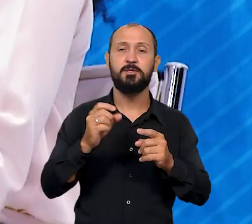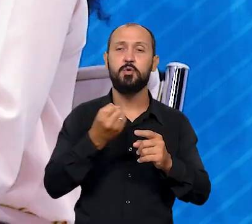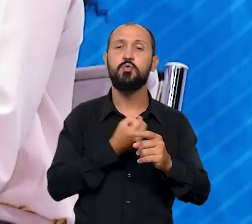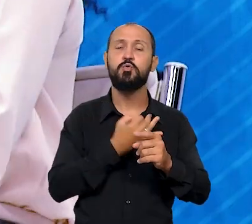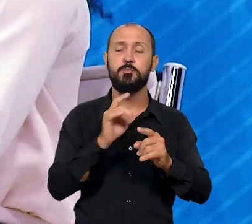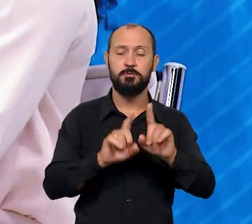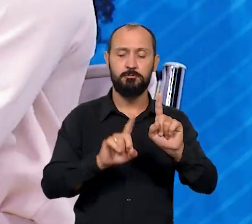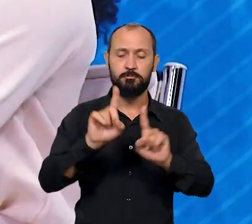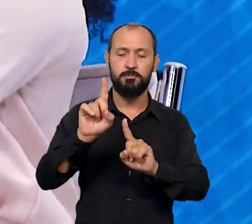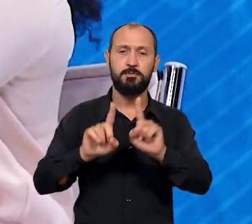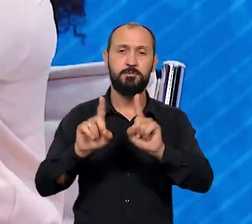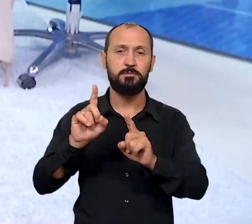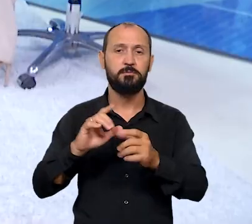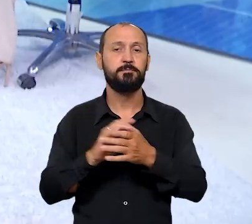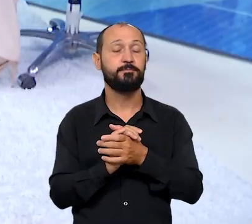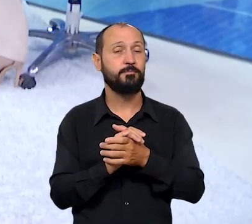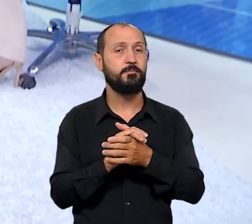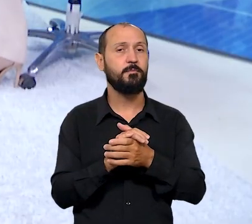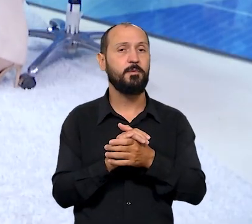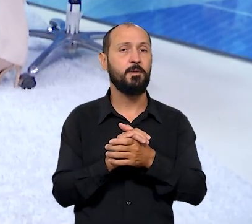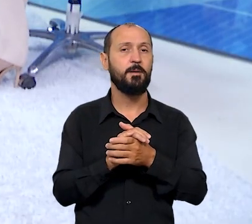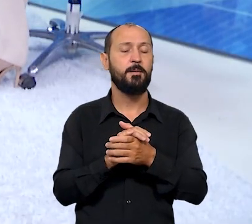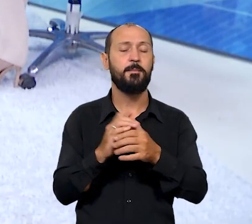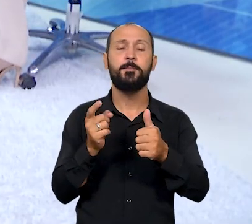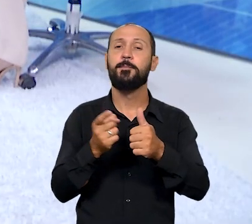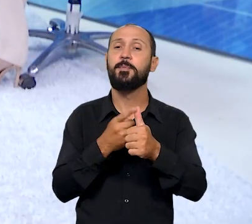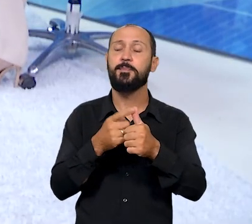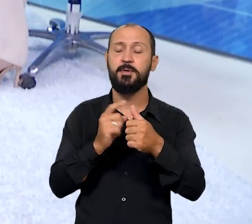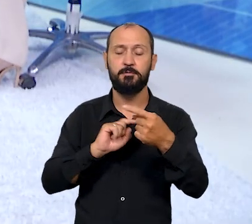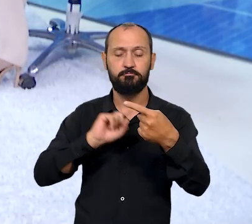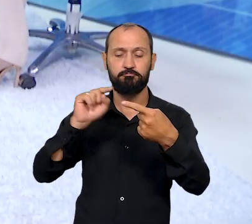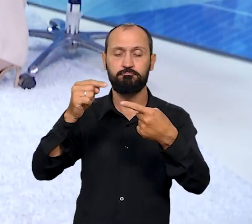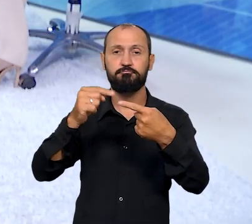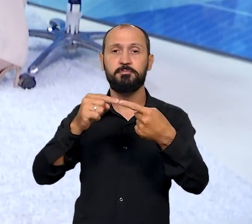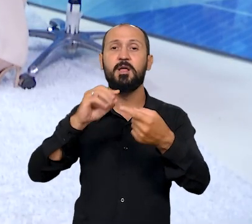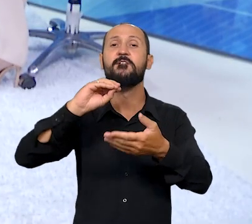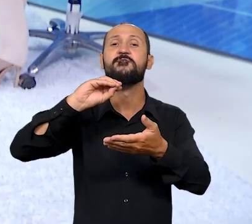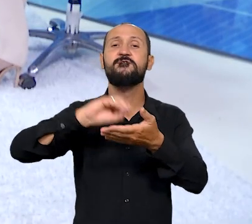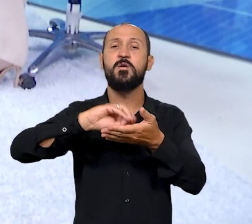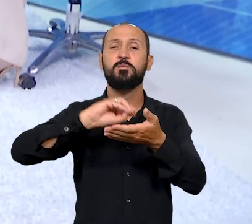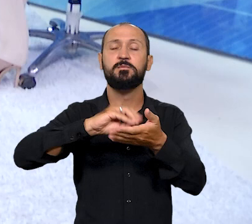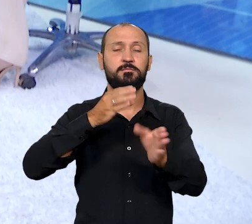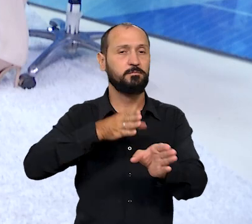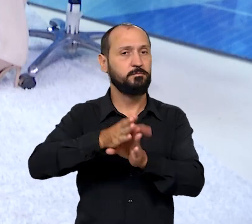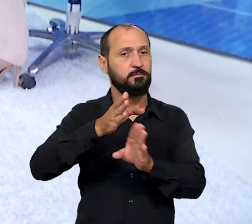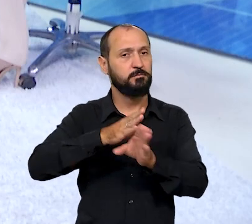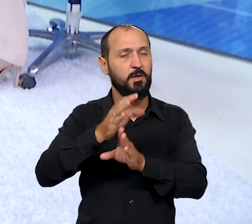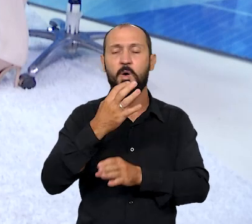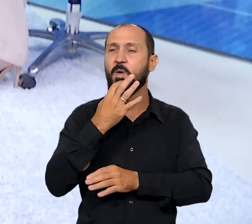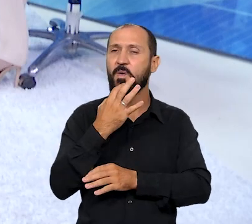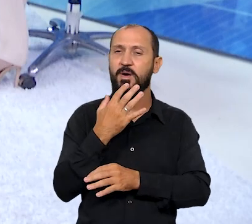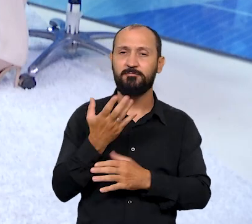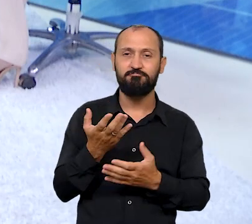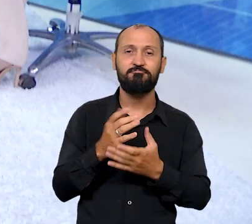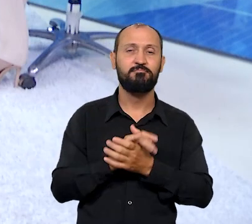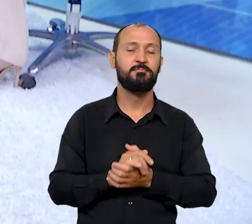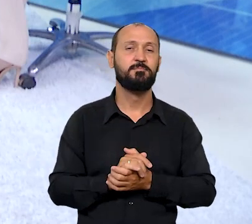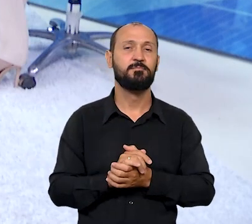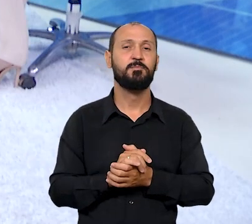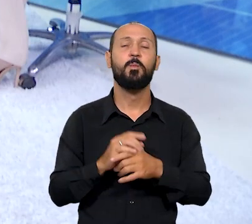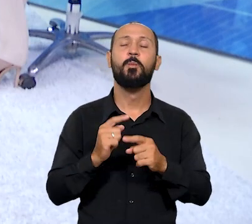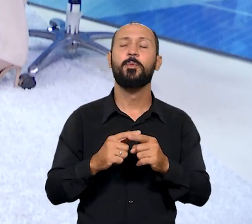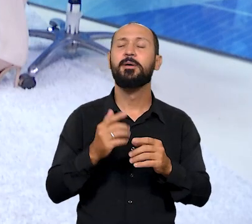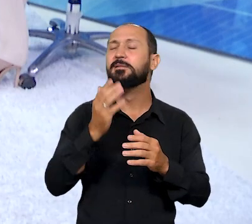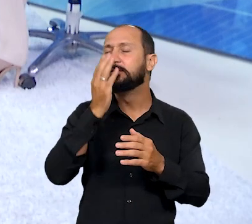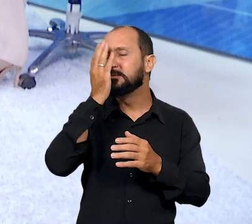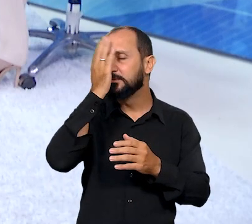né, de endividamento? Primeira coisa, eu acredito que é a falta de orientação, a falta de